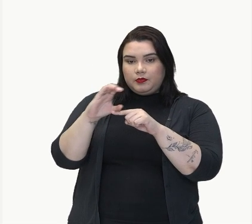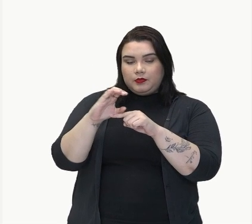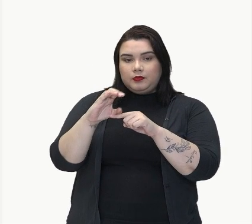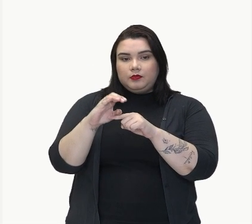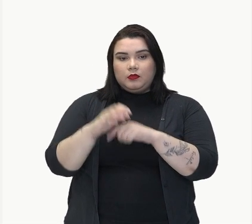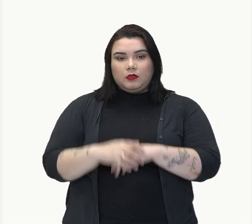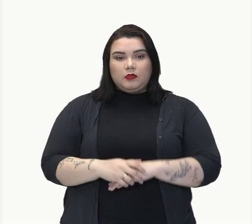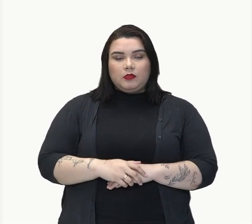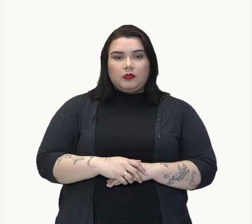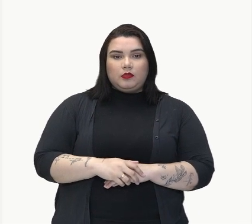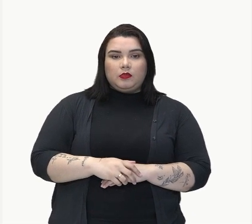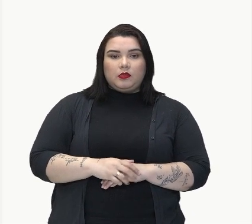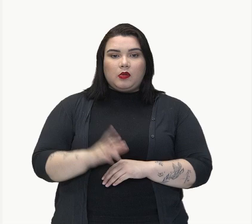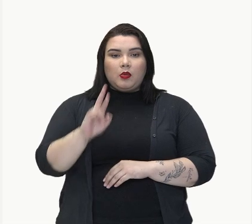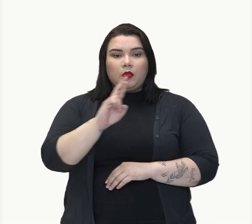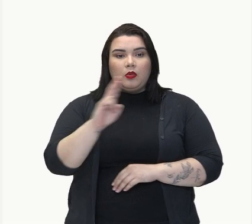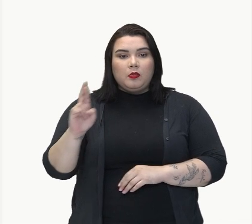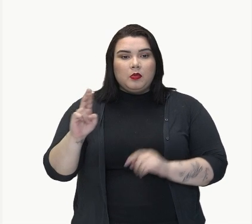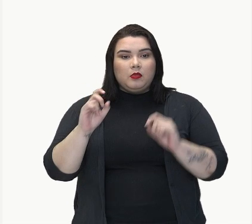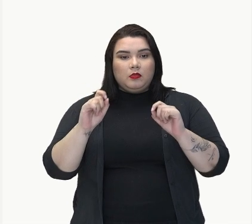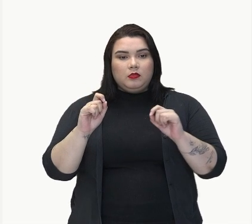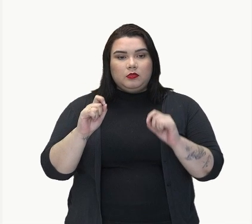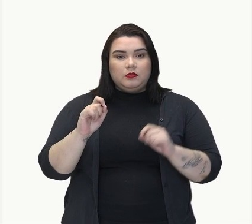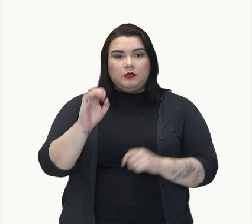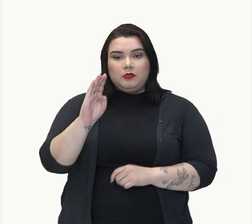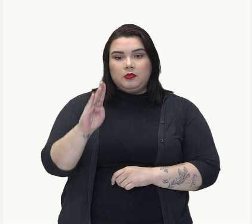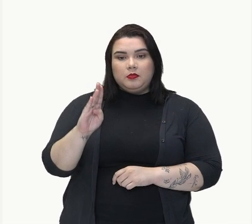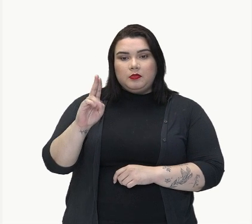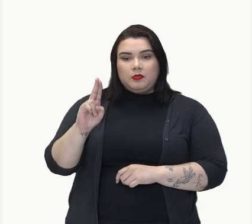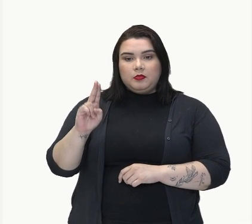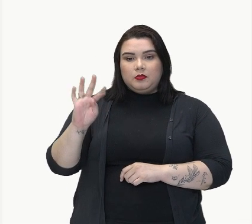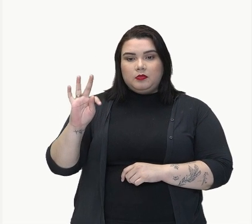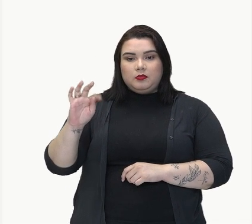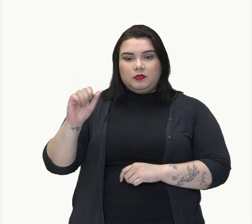nome desse composto é butano.